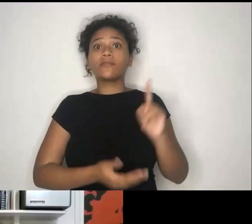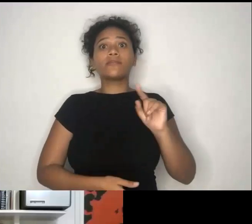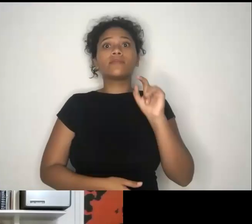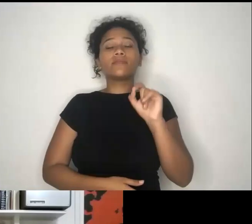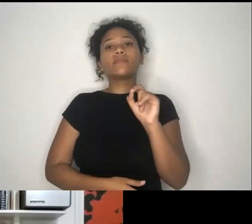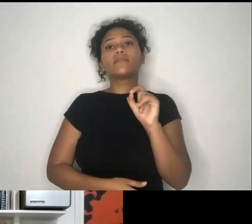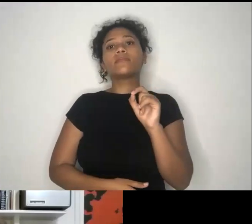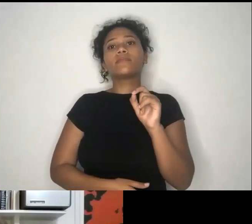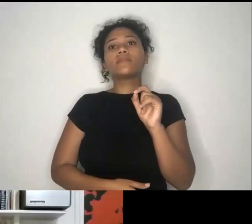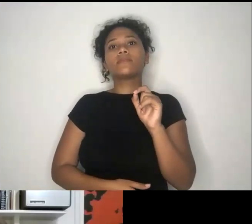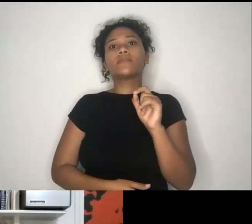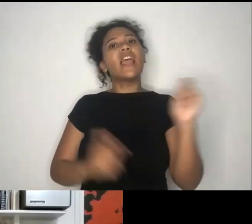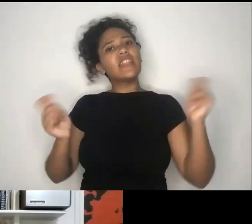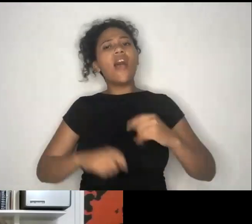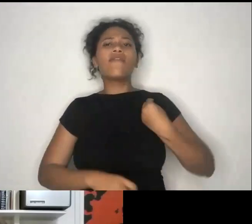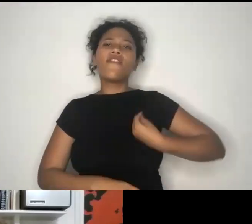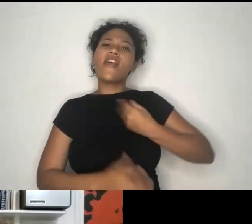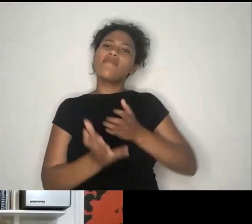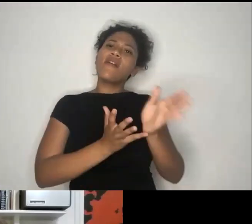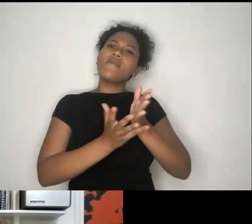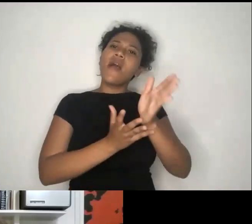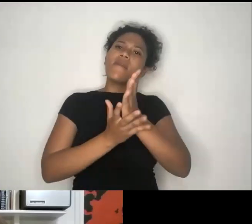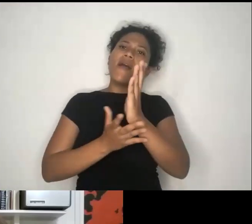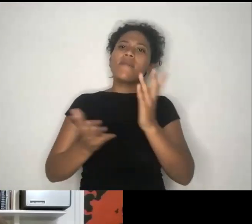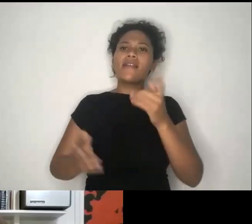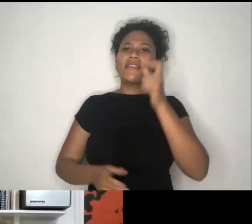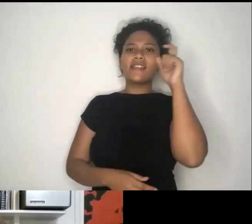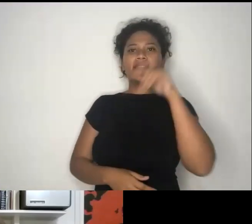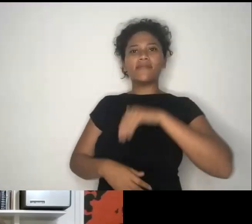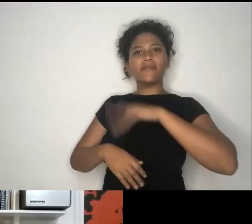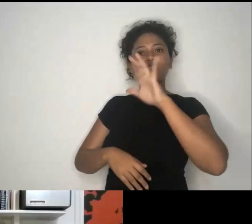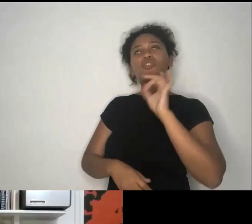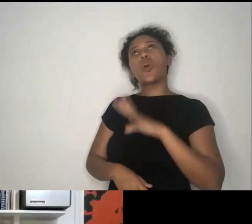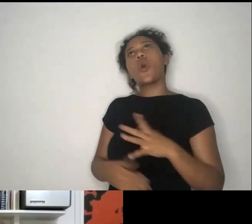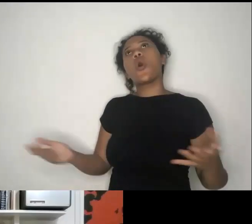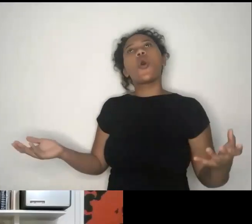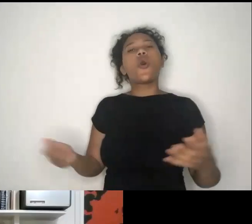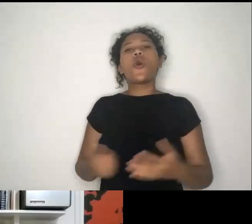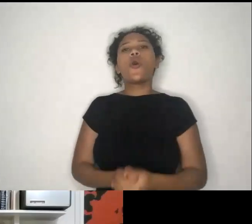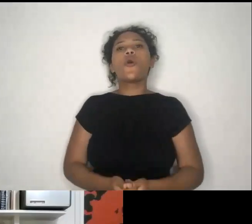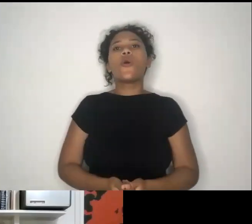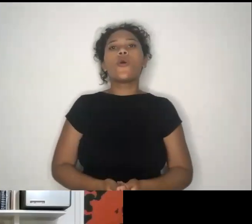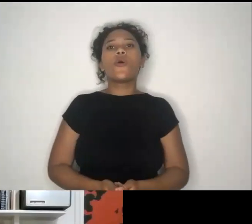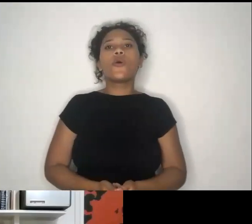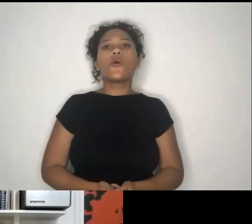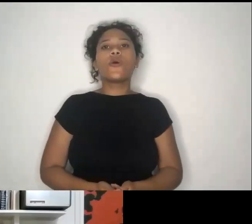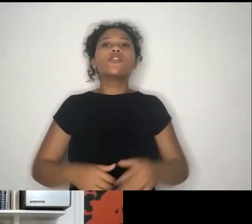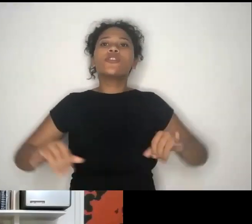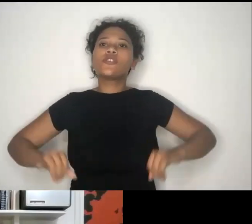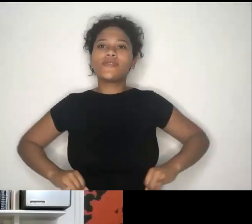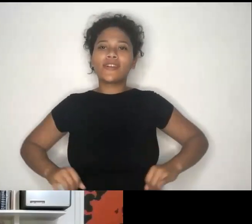dá para viver outras coisas muito mais interessa ntes do que só vamos dizer assim sofrer com a realidade